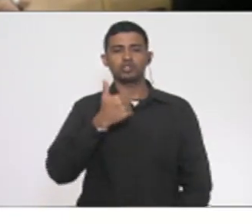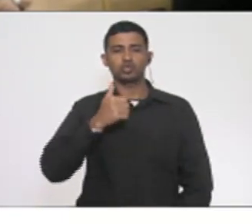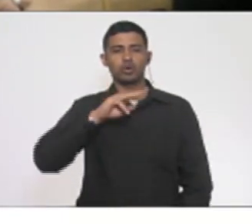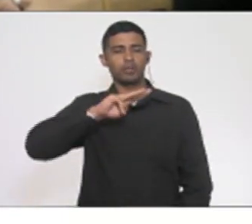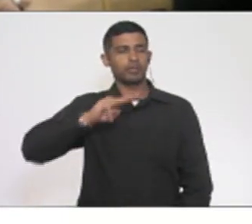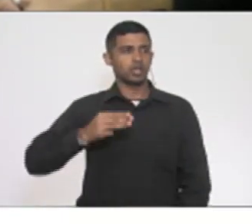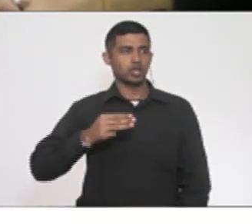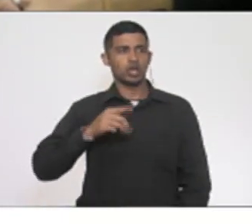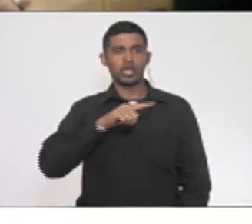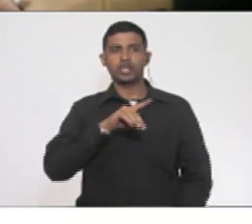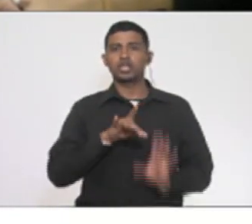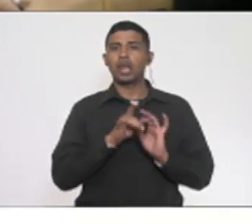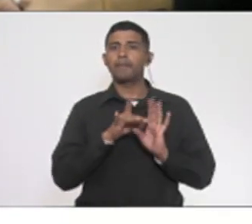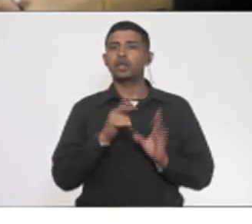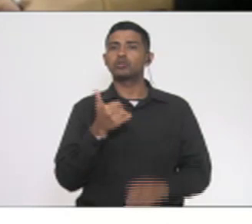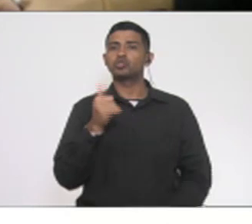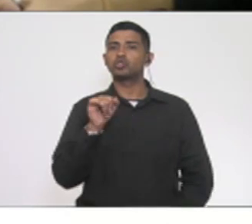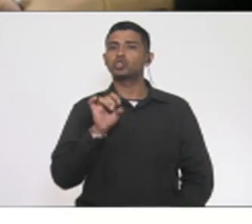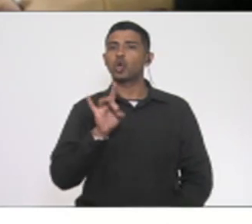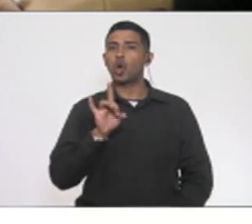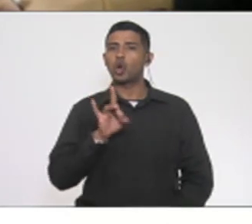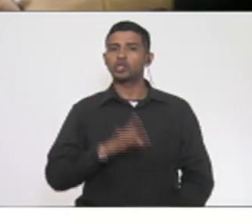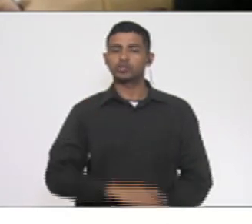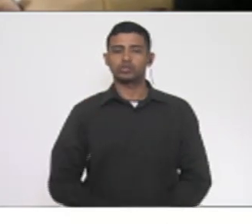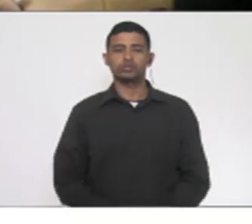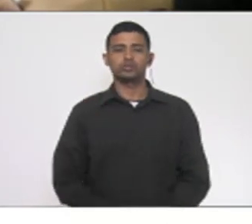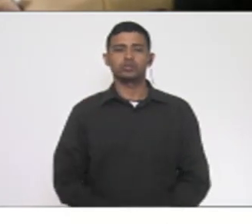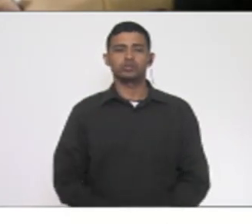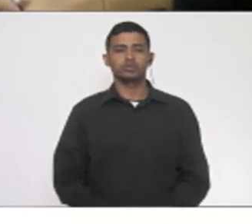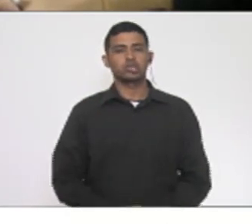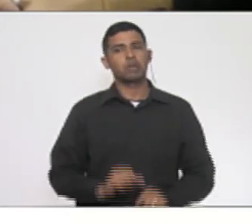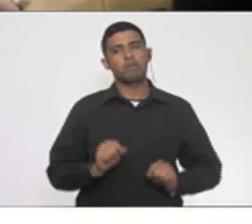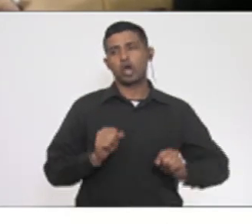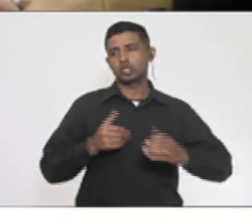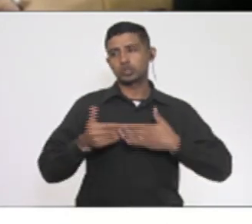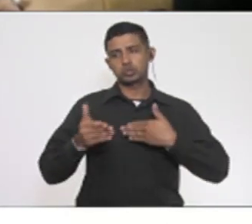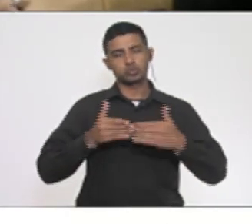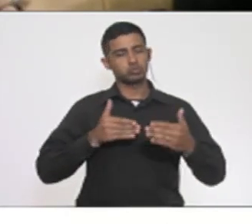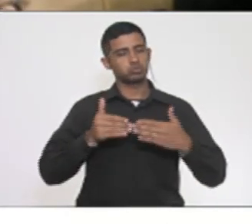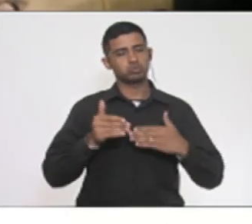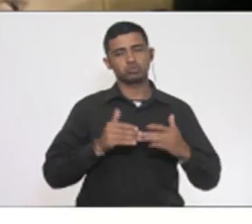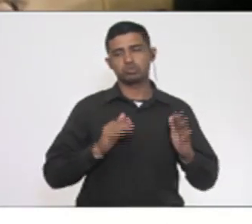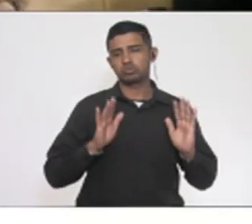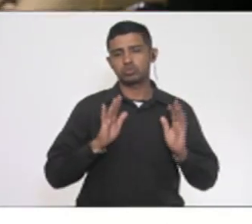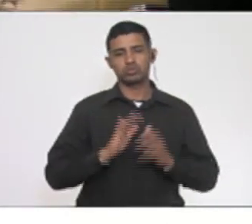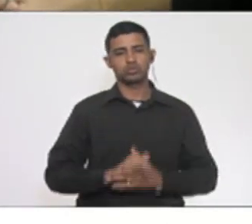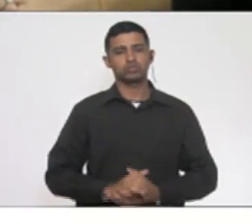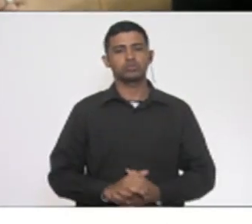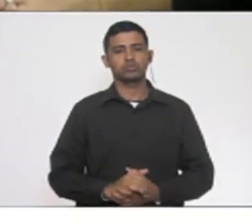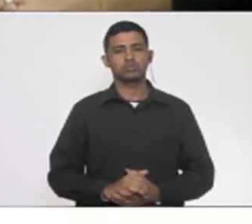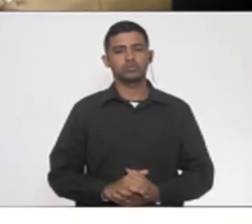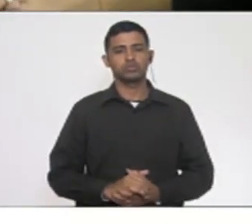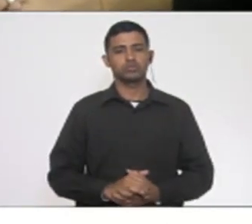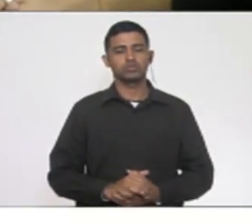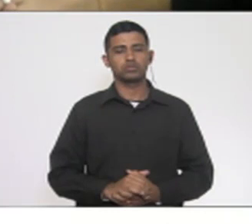está ofertando 21 milhões de metros cúbicos ao mercado. Pode ser em qualquer ponto, nos 2 pontos de entrada,